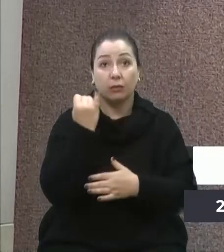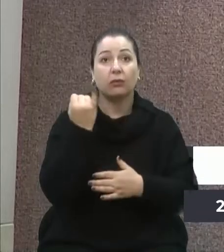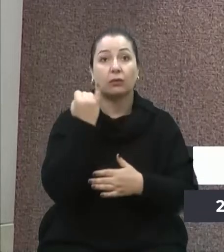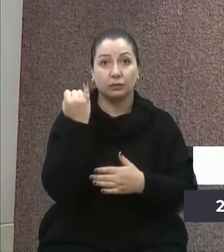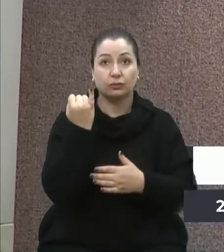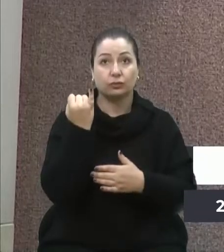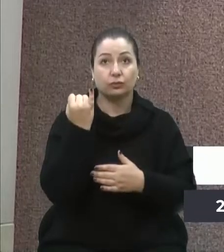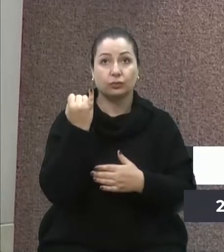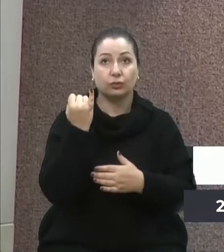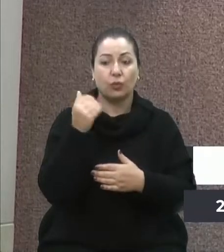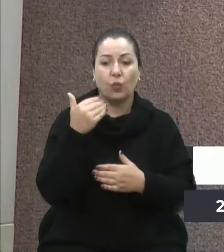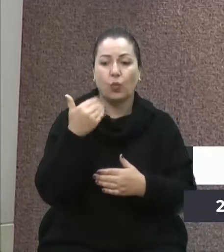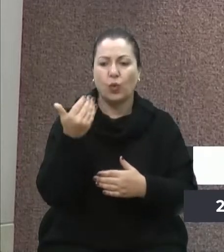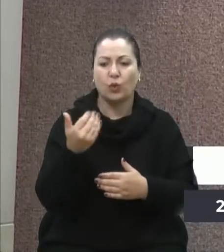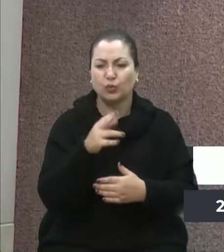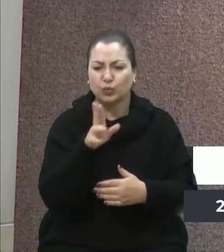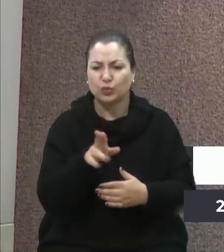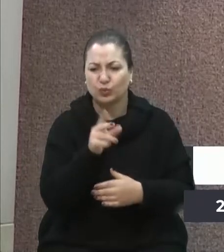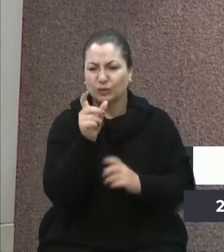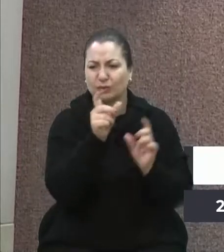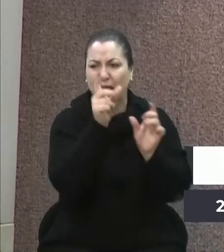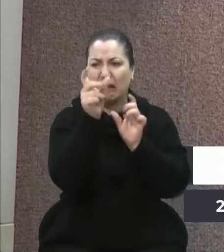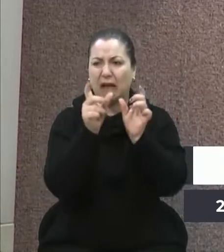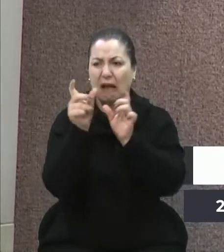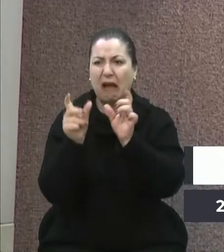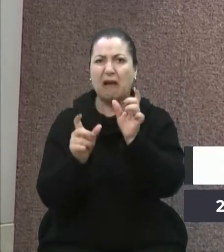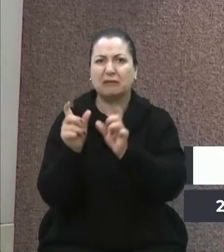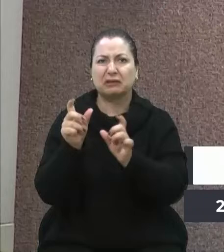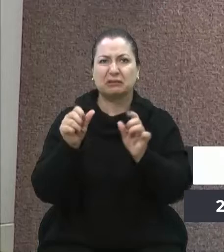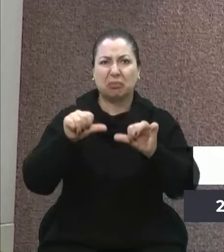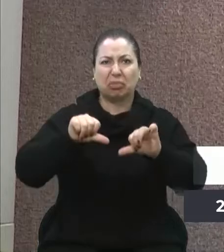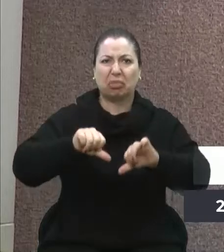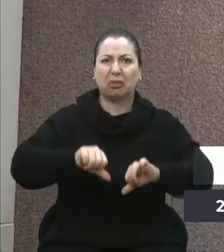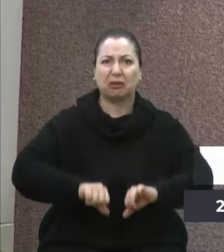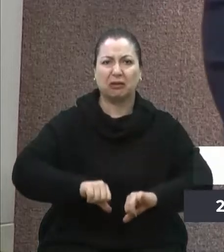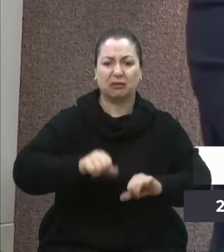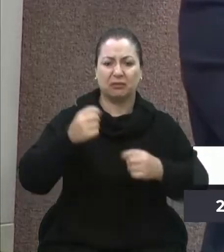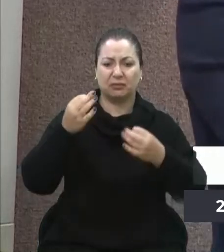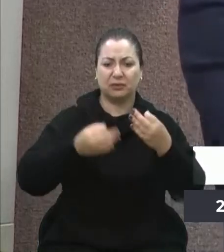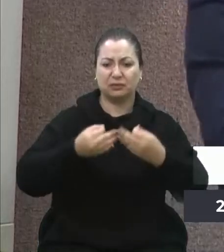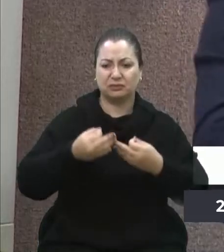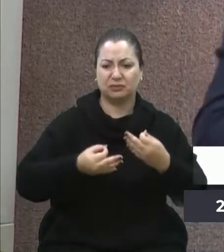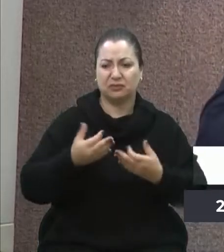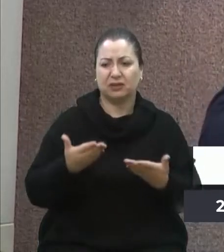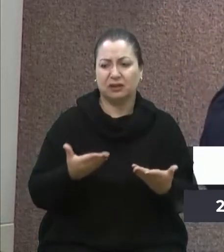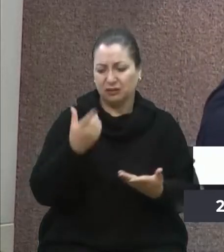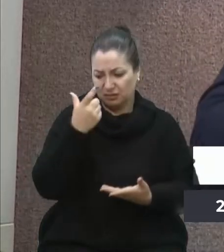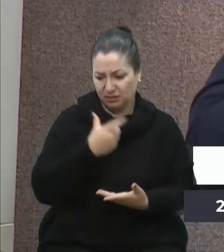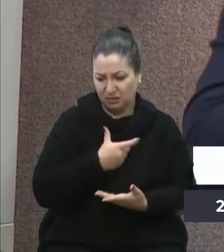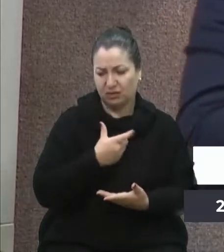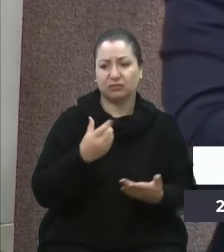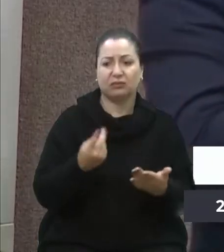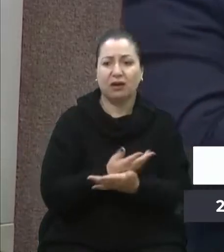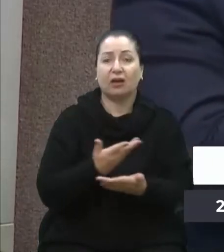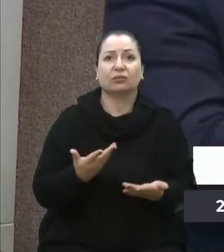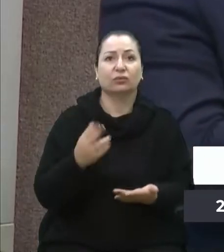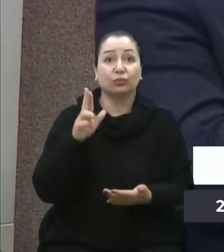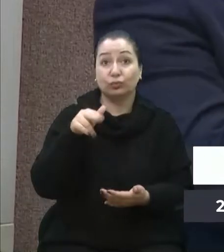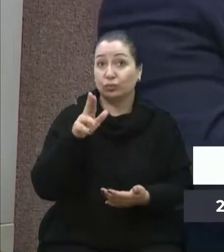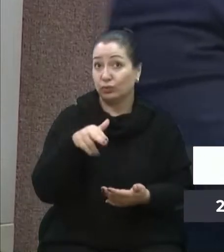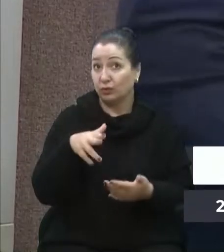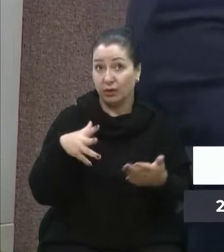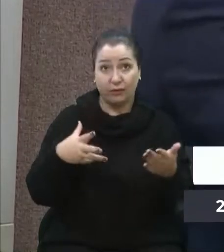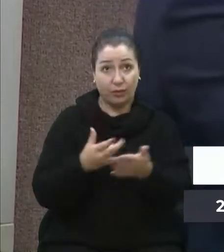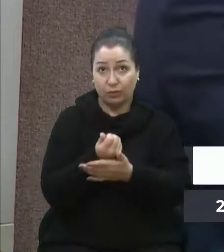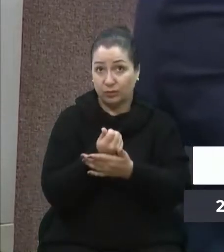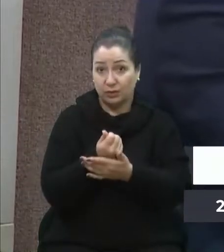Quando usam artifícios baixos para poder justificar, eu acho errado. Tu nunca vai contratar um almirante de navio sem